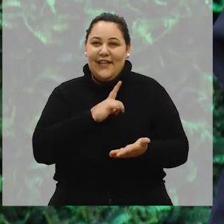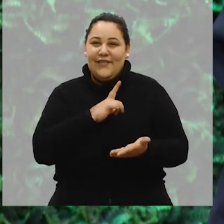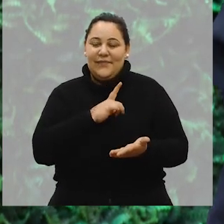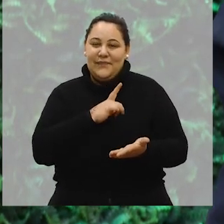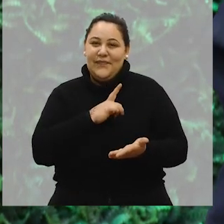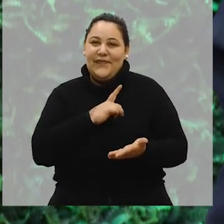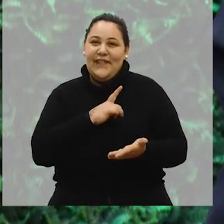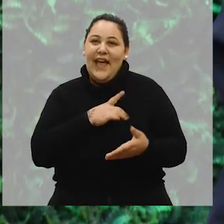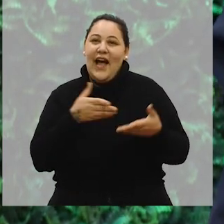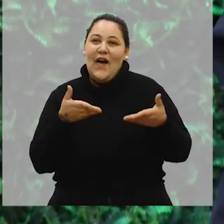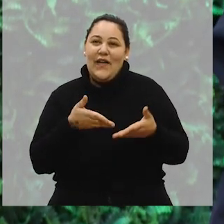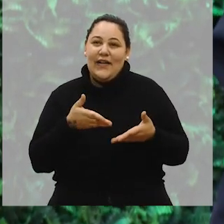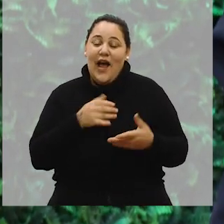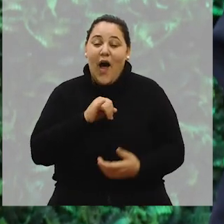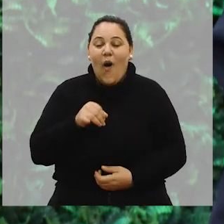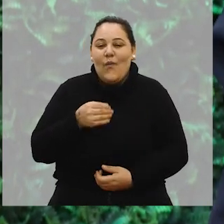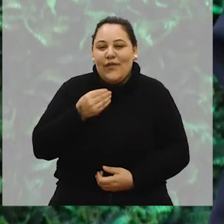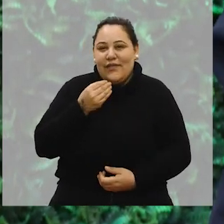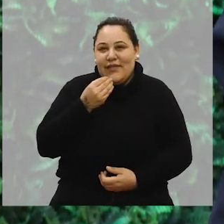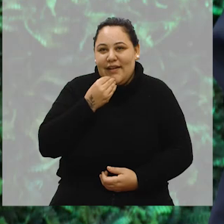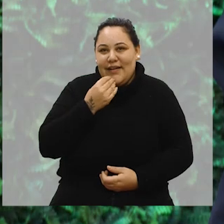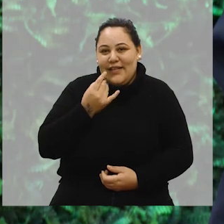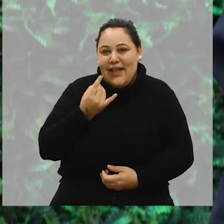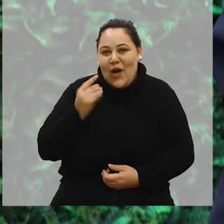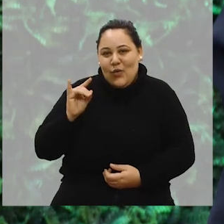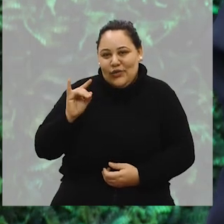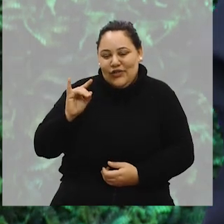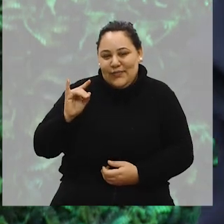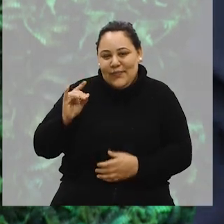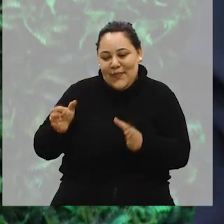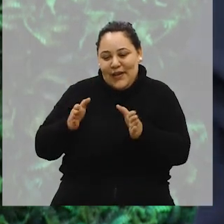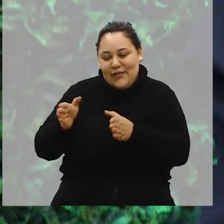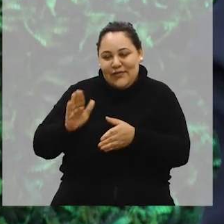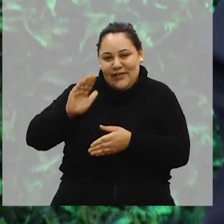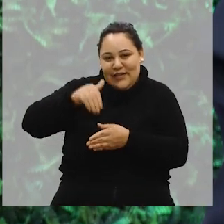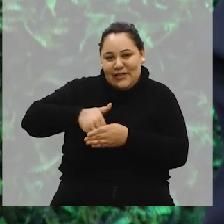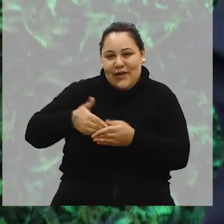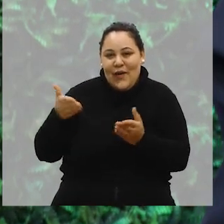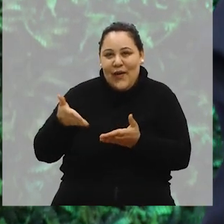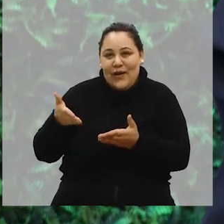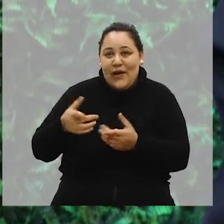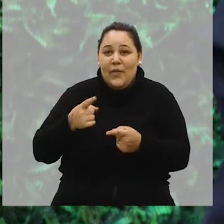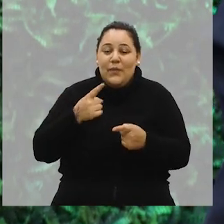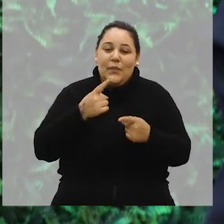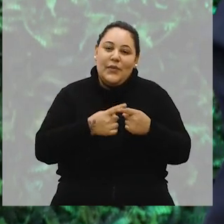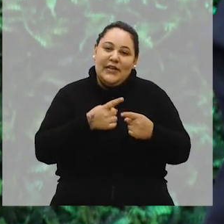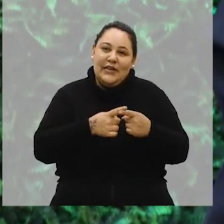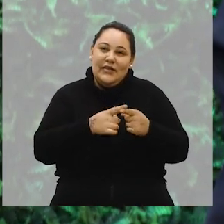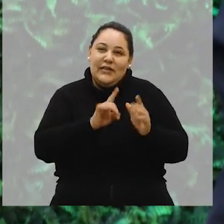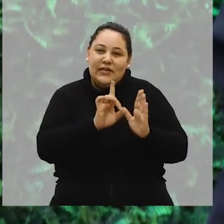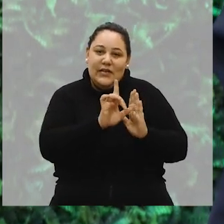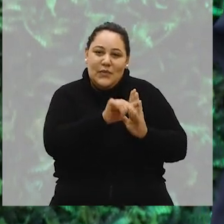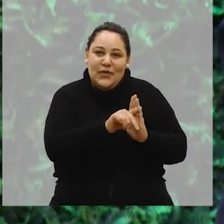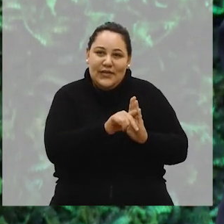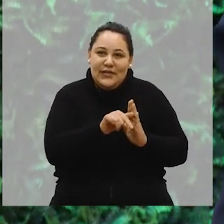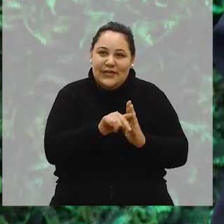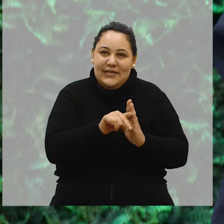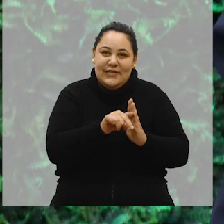fizeste menção, a oportunidade da última eleição agora, né? Porque depois em